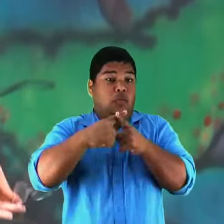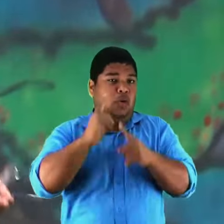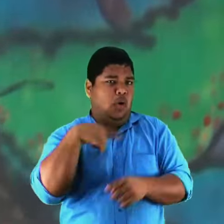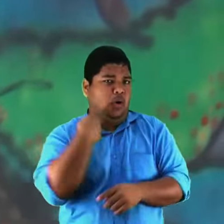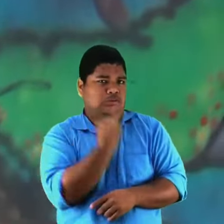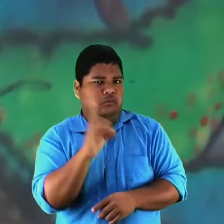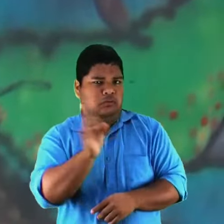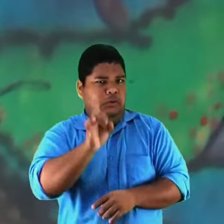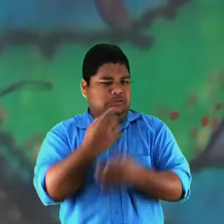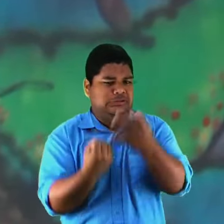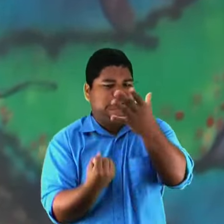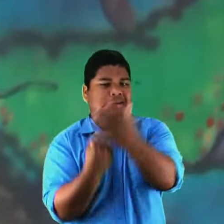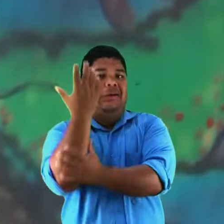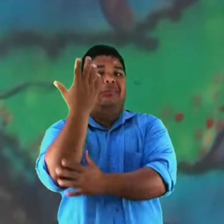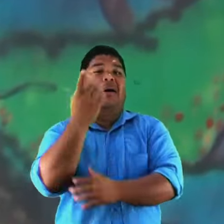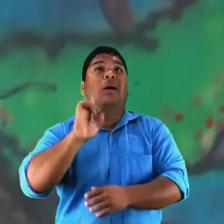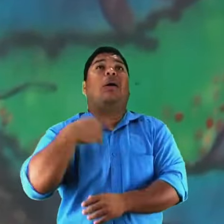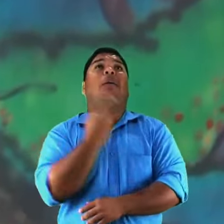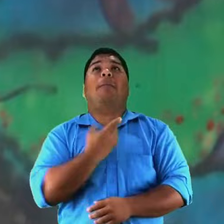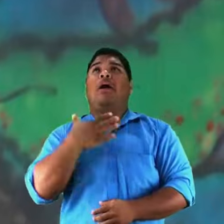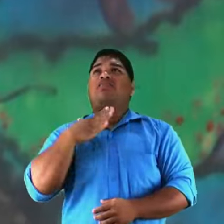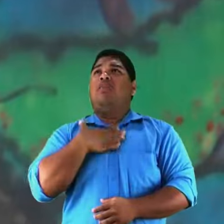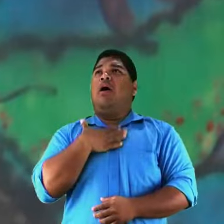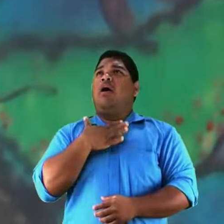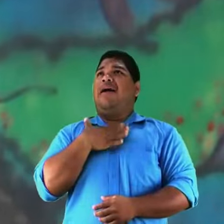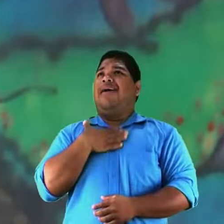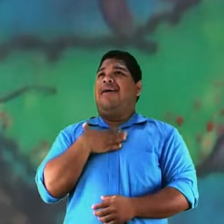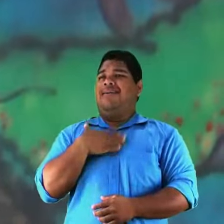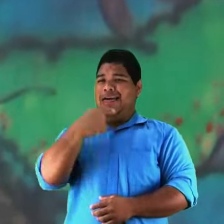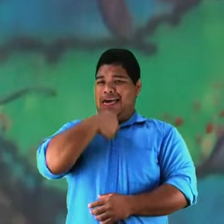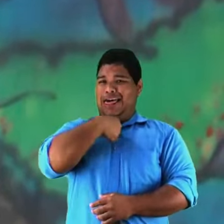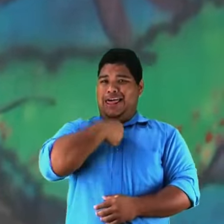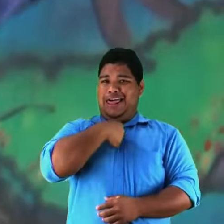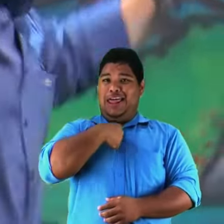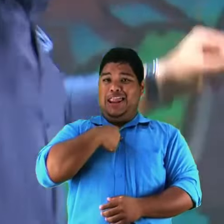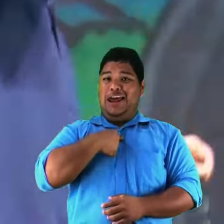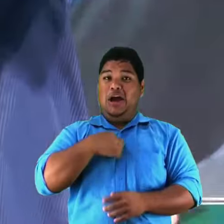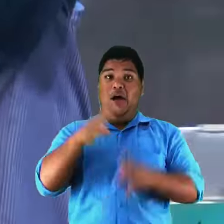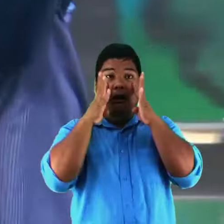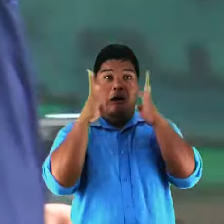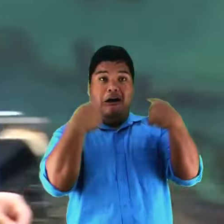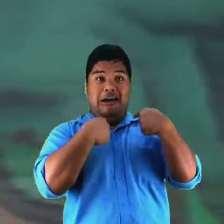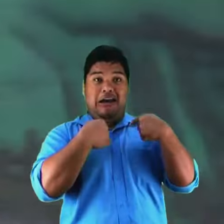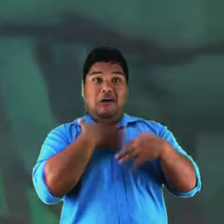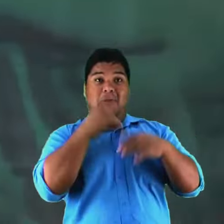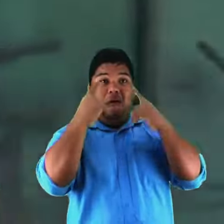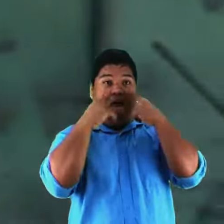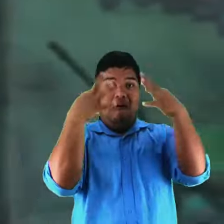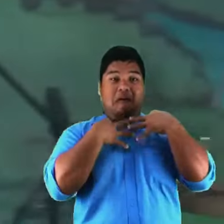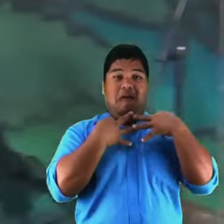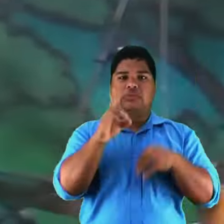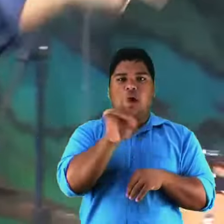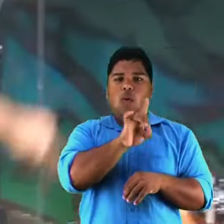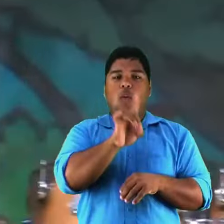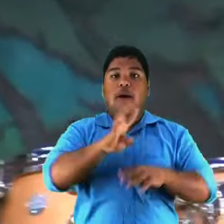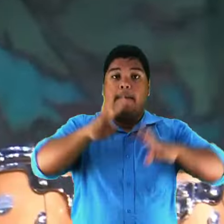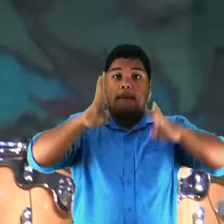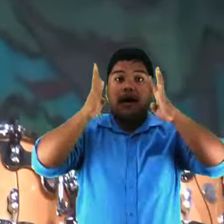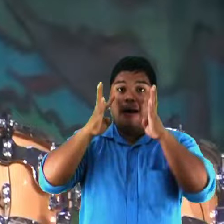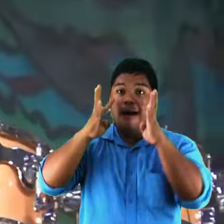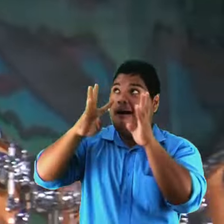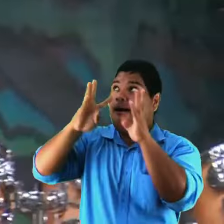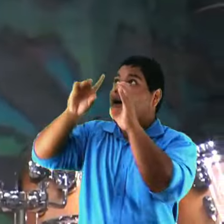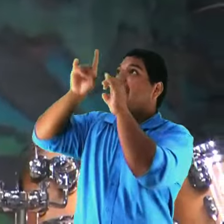fomos criados para nossa autopromoção, olha aqui, não, é para promover a Deus, é o reino de Deus